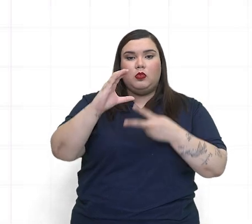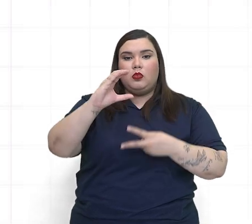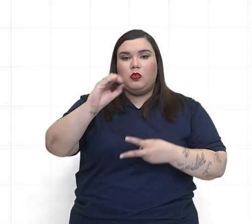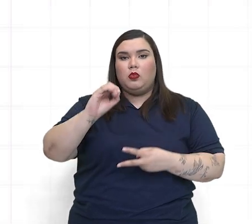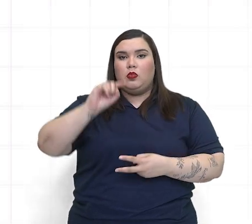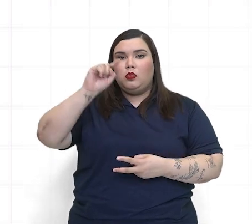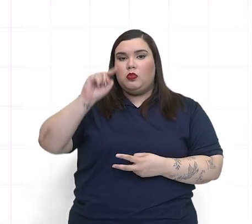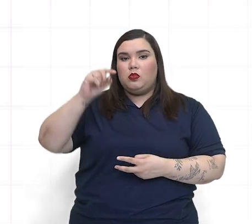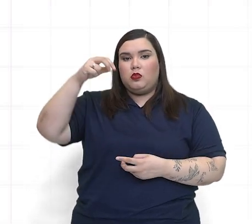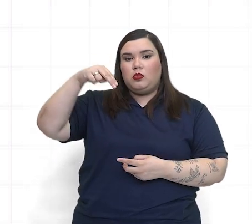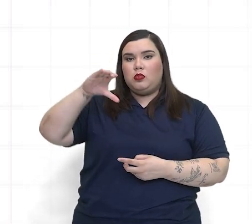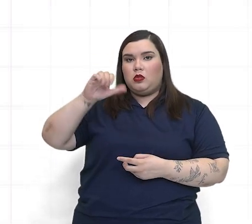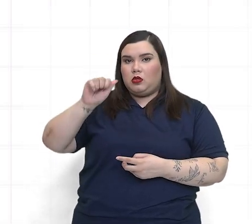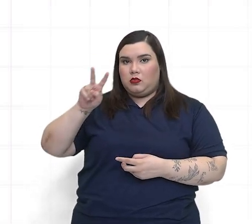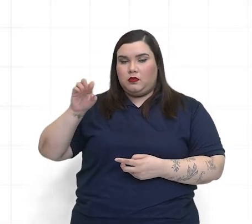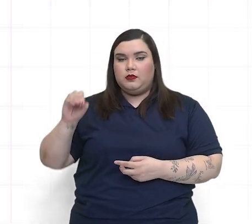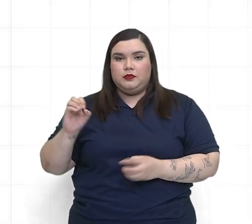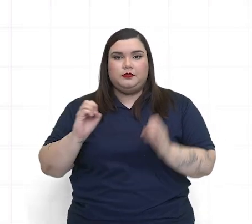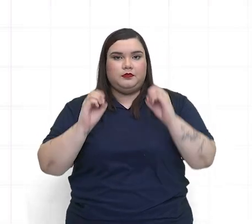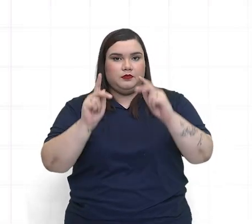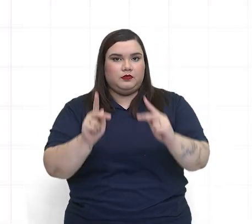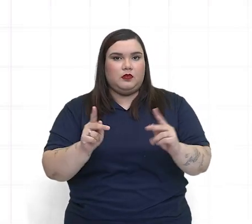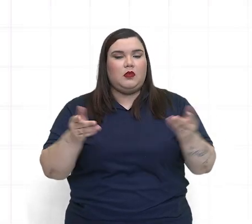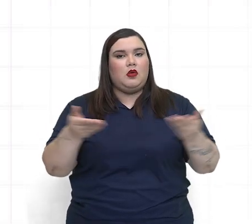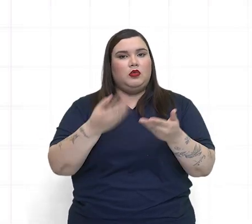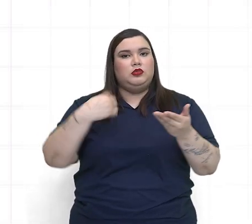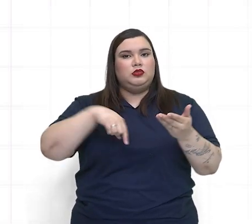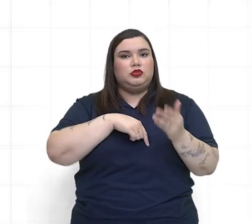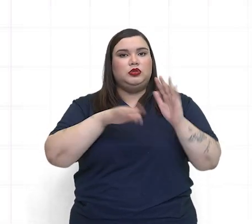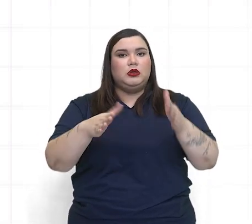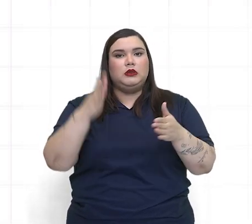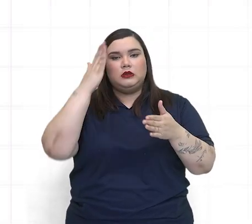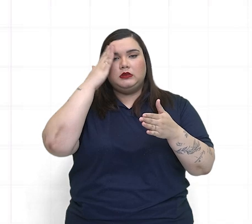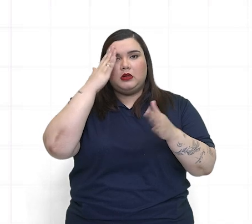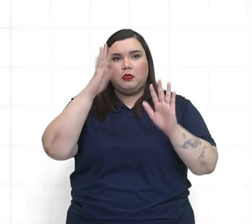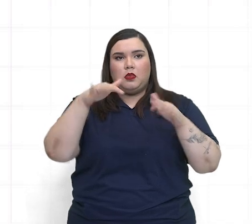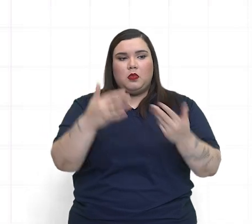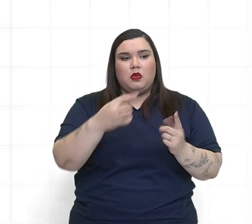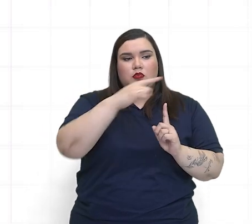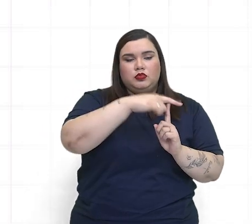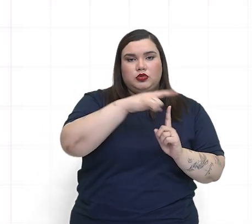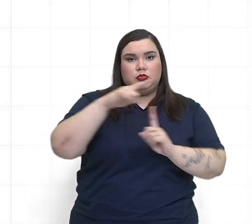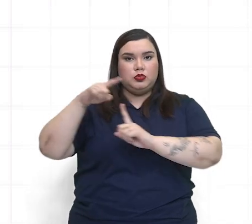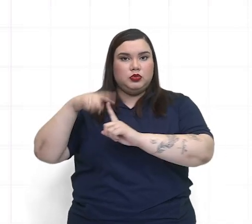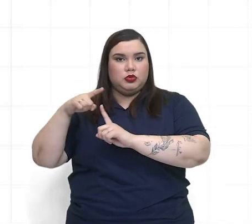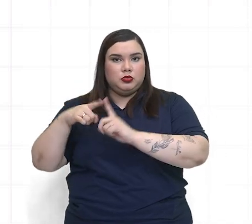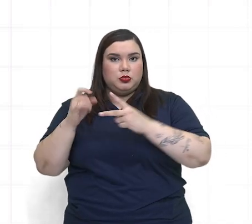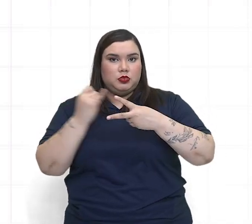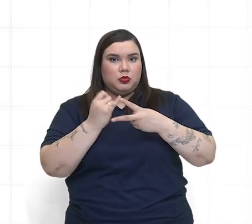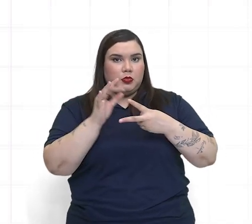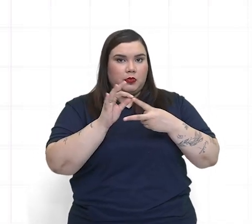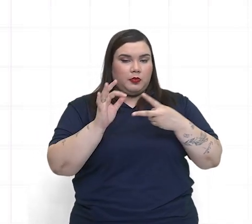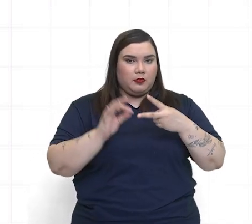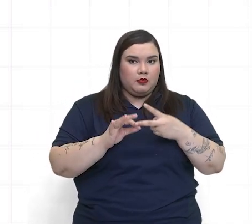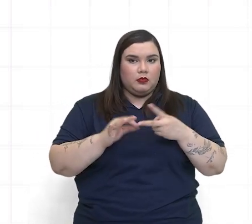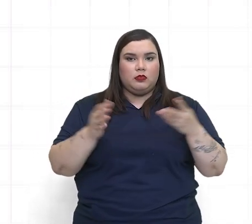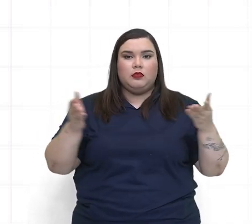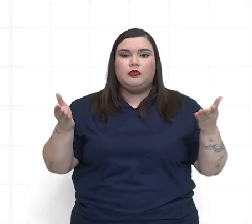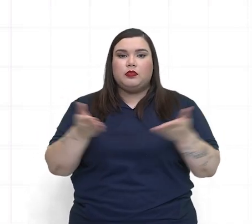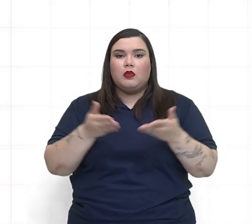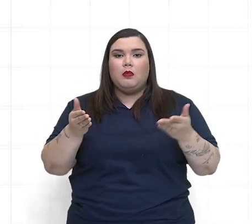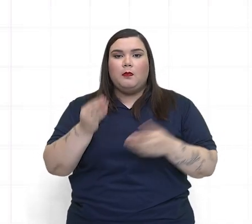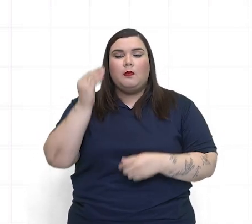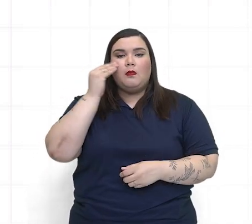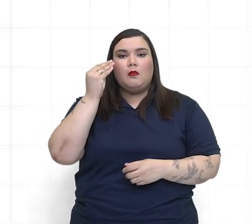Beleza, agora que nós sabemos quem é quem, o que é um polígono convexo e um polígono não convexo, vamos